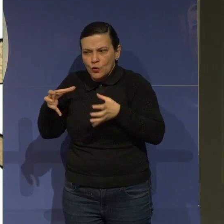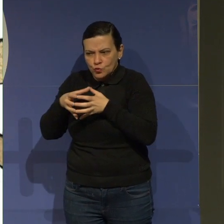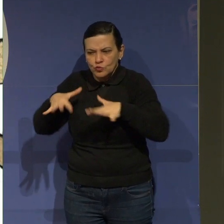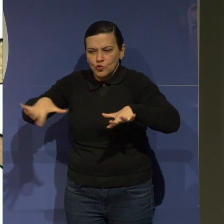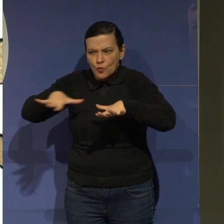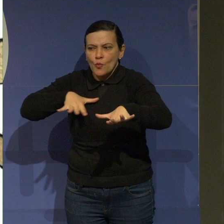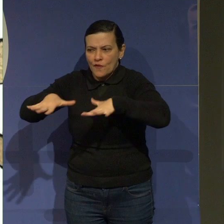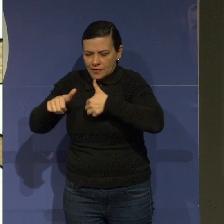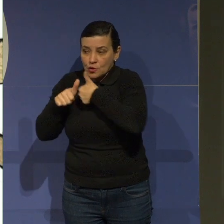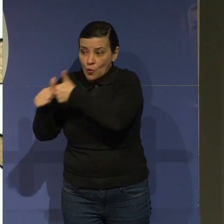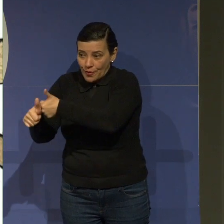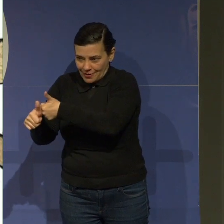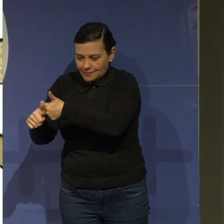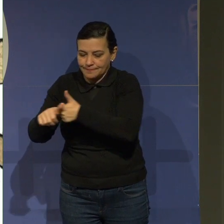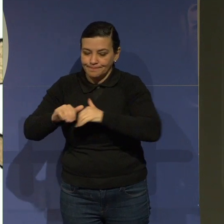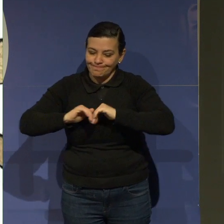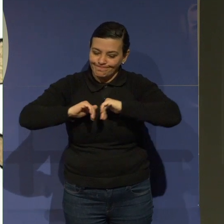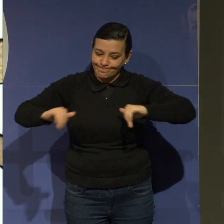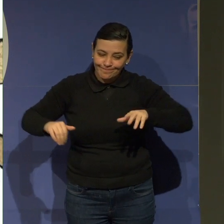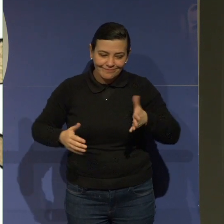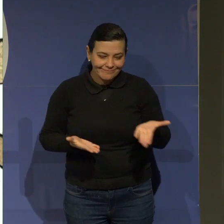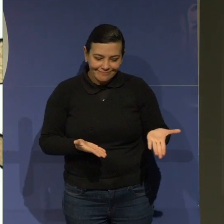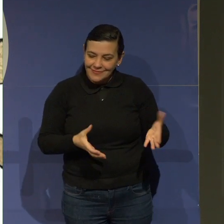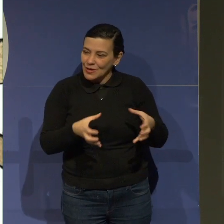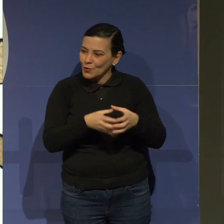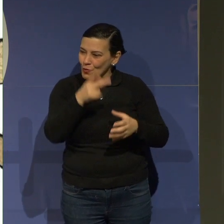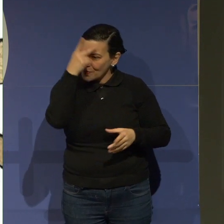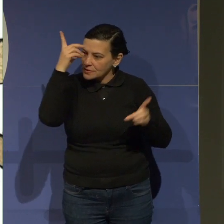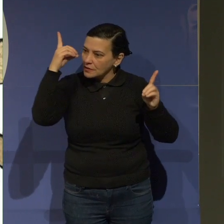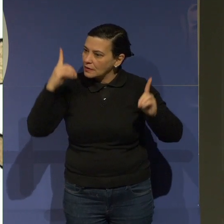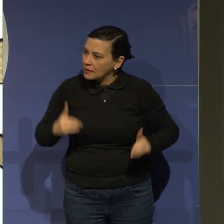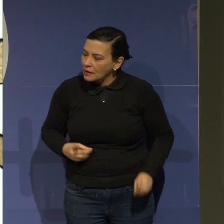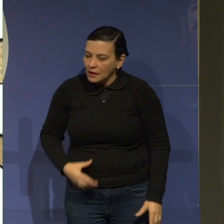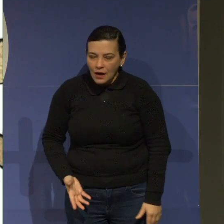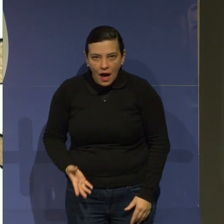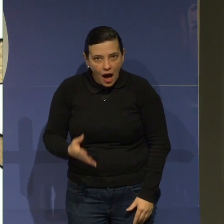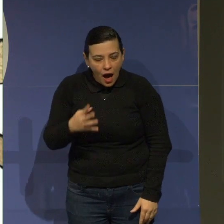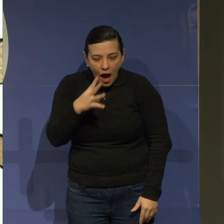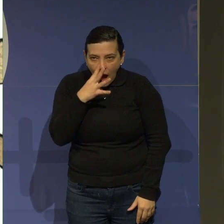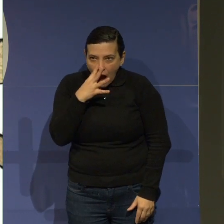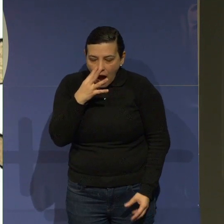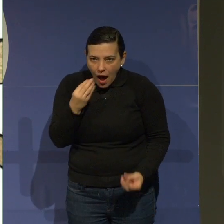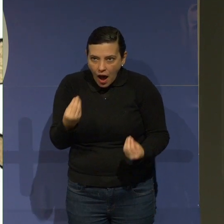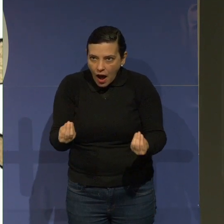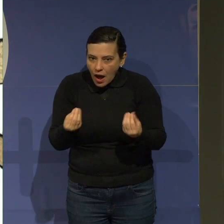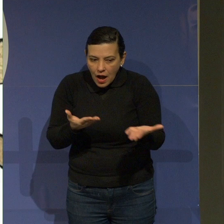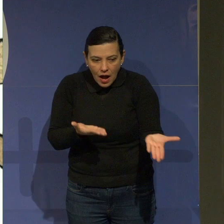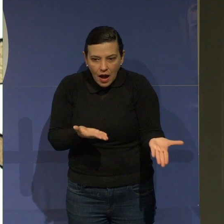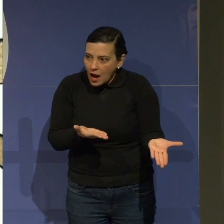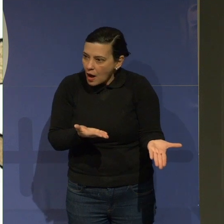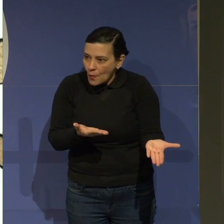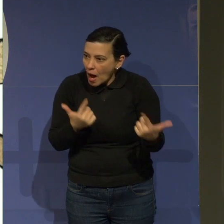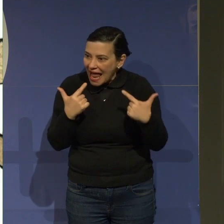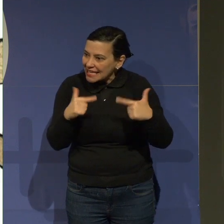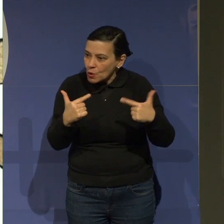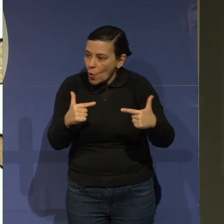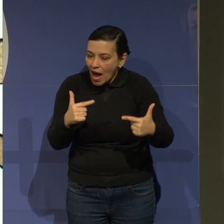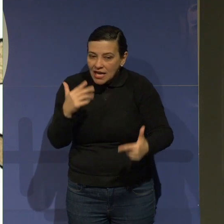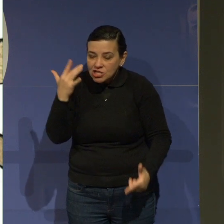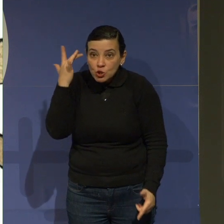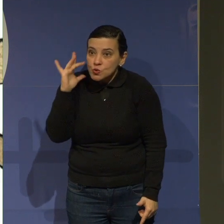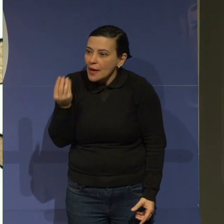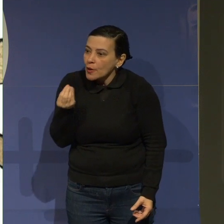Agora, de pessoas com deficiência, é impressionante como a gente ainda não sabe usar a linguagem, a